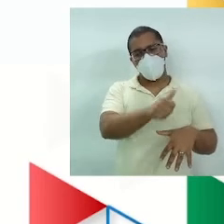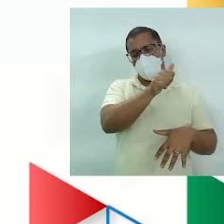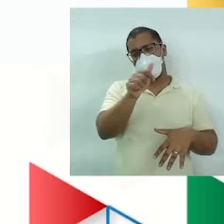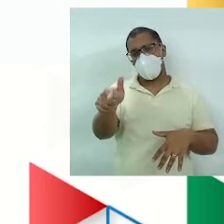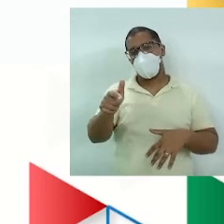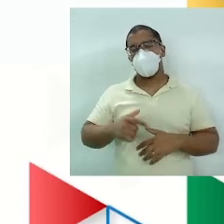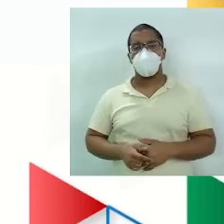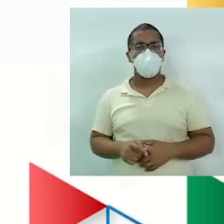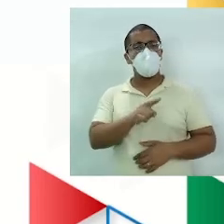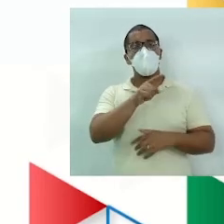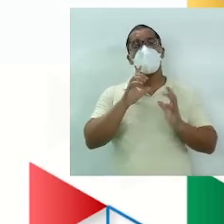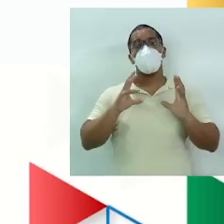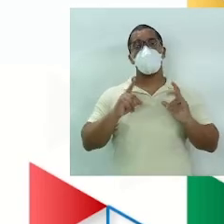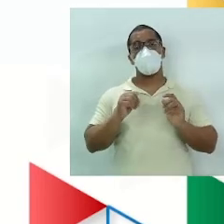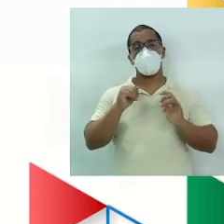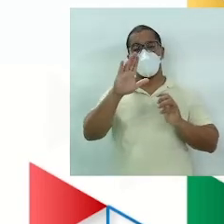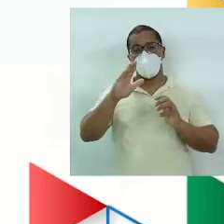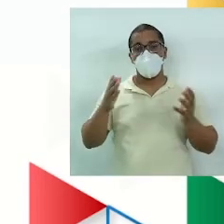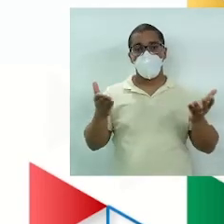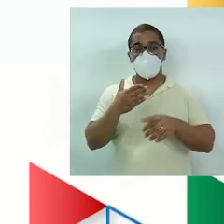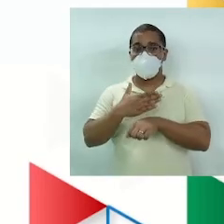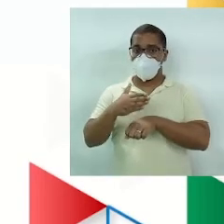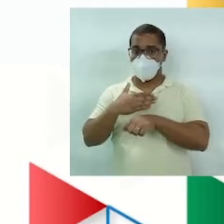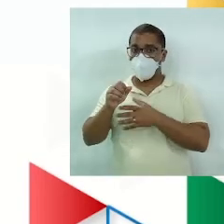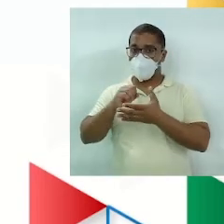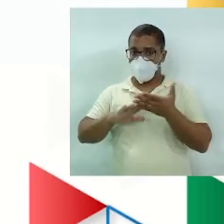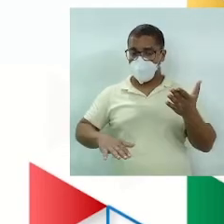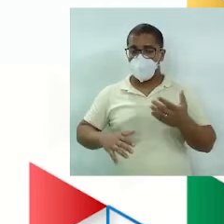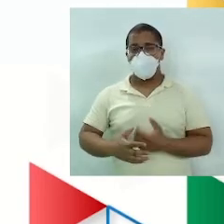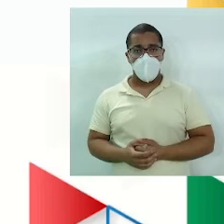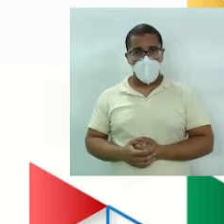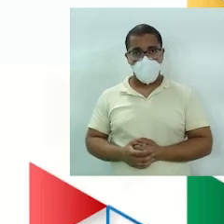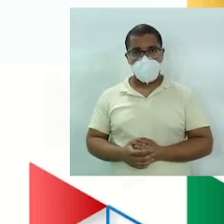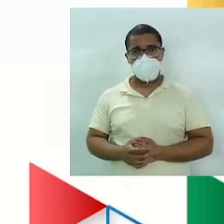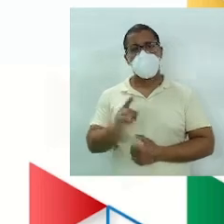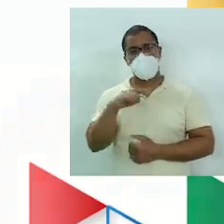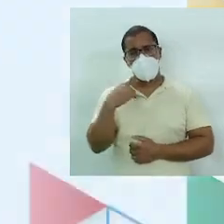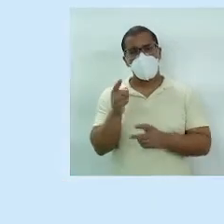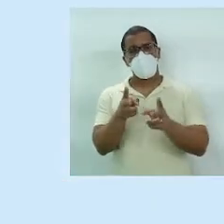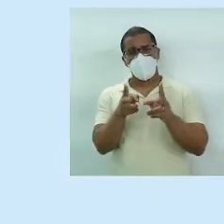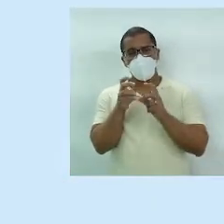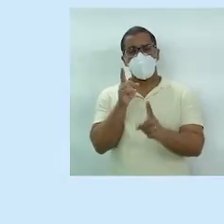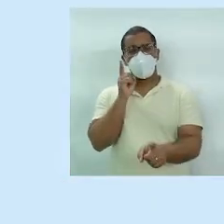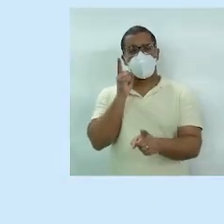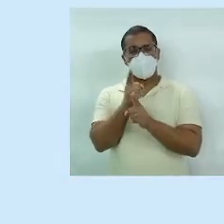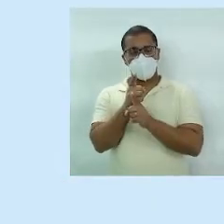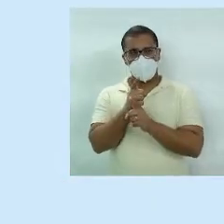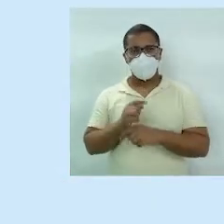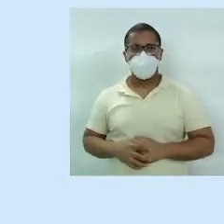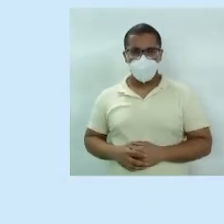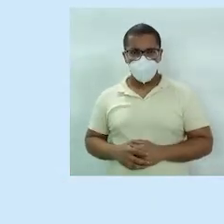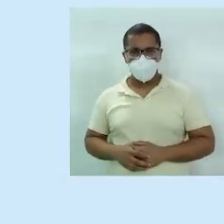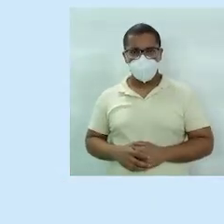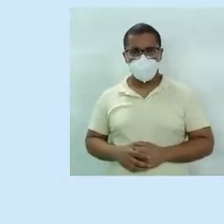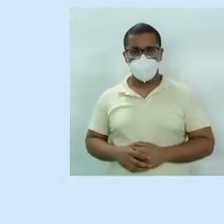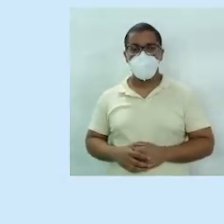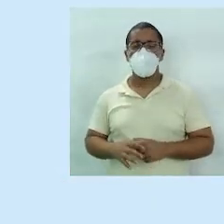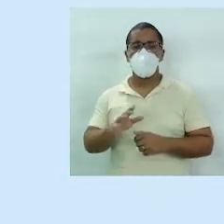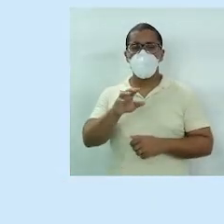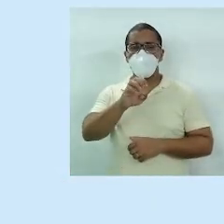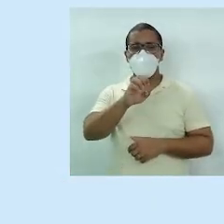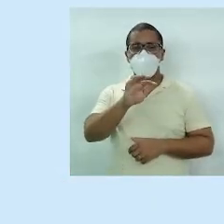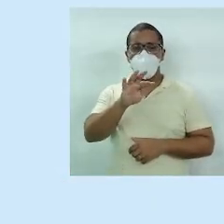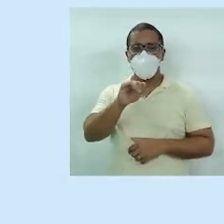lá. Vamos fazer um exercício para a gente poder olhar melhor o que nós estudamos. Vamos lá. O